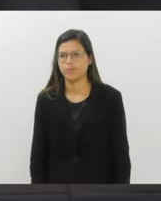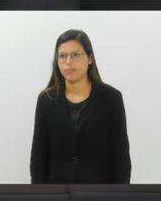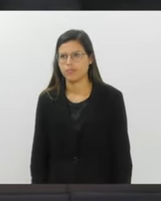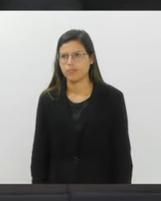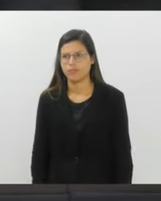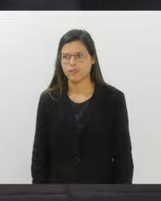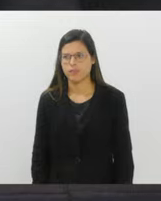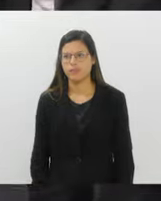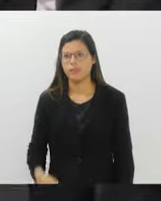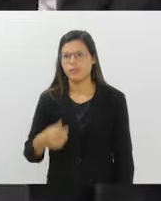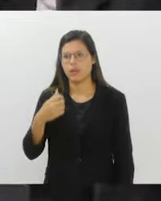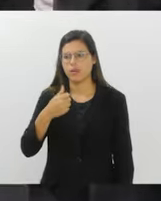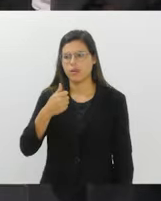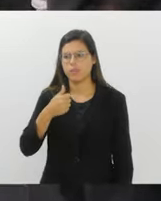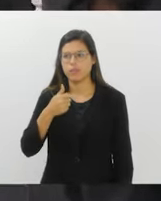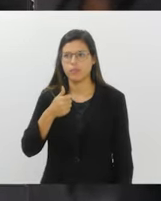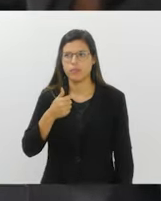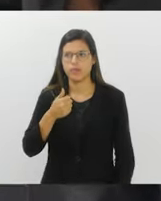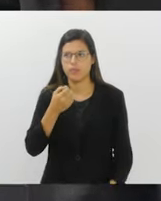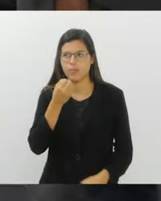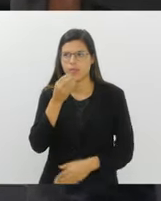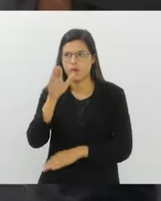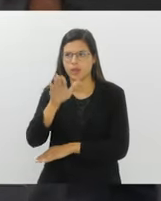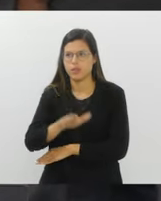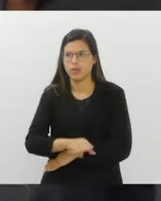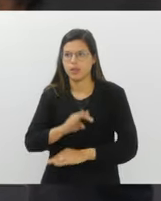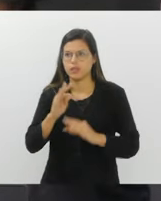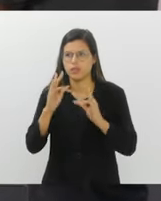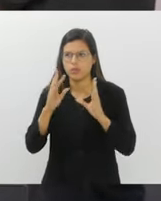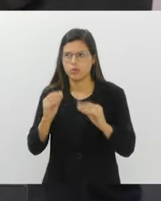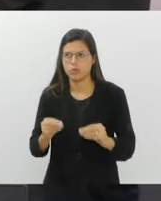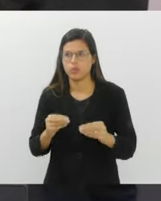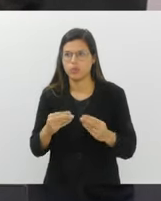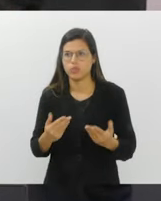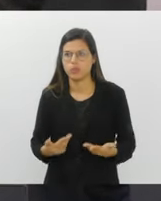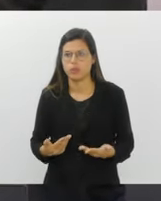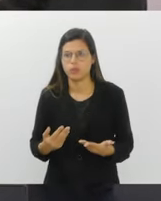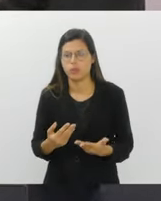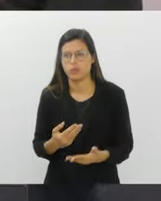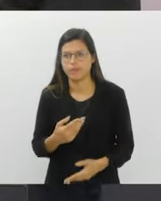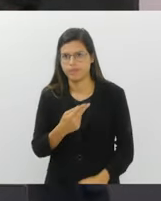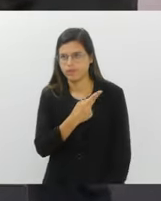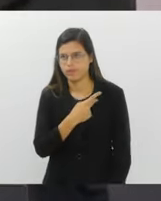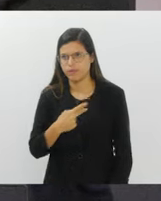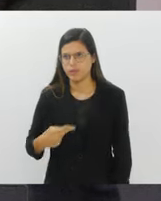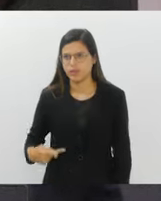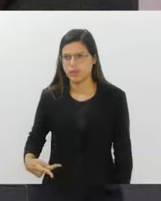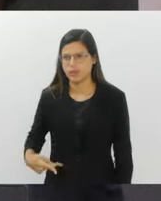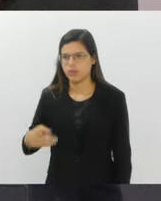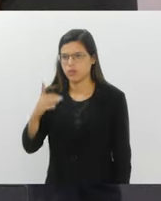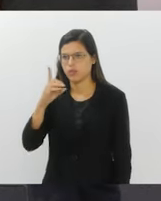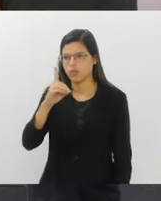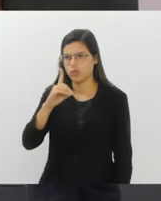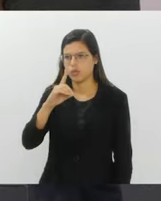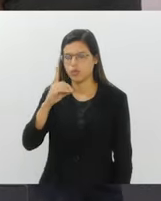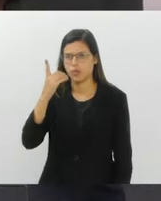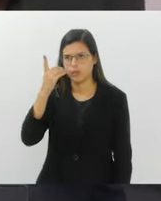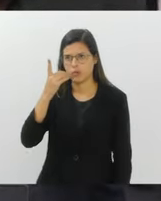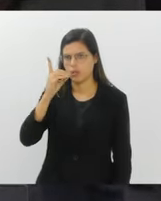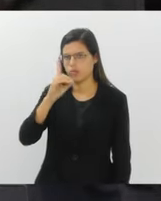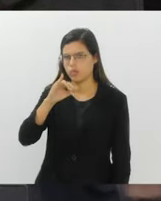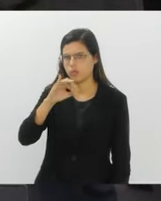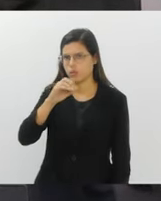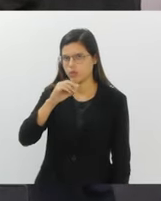Primeiramente, boa tarde a todos. Senhor presidente Dionísio Lins, a qual eu tenho o maior carinho